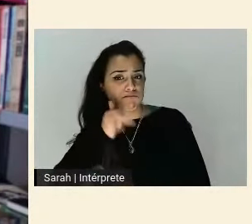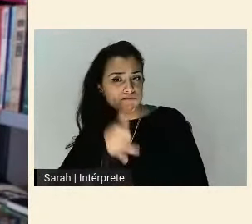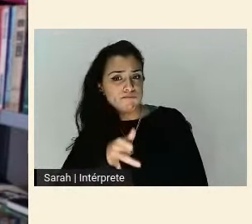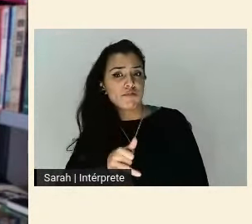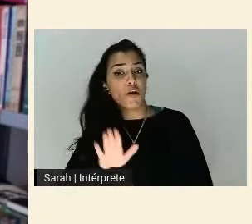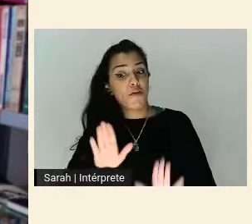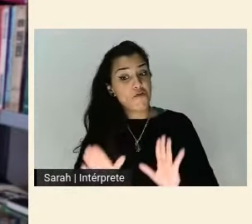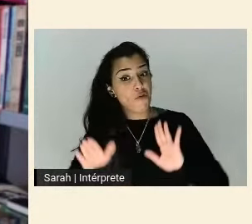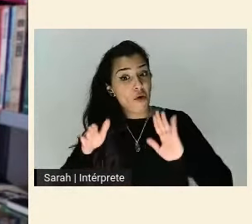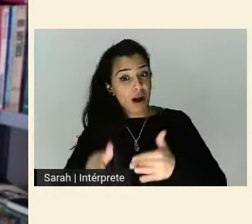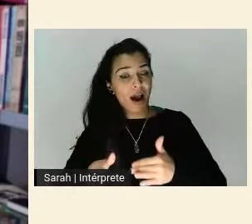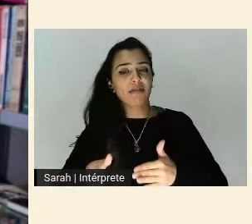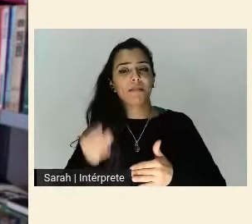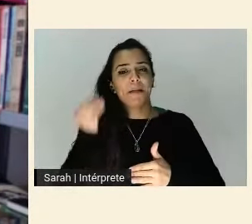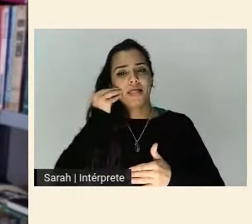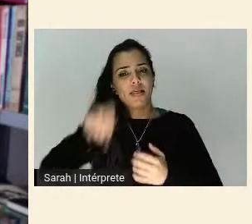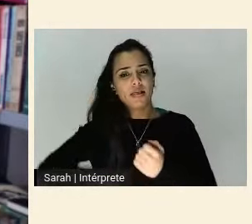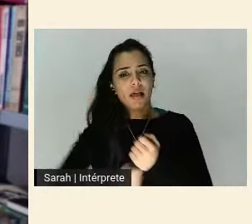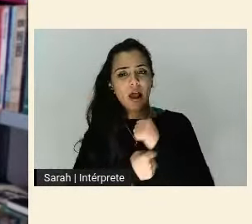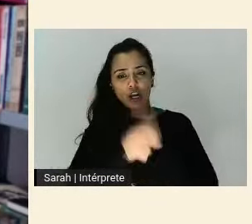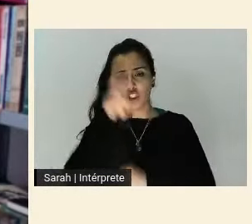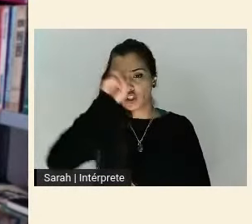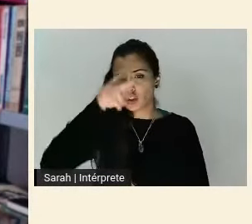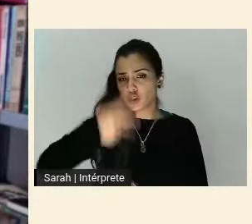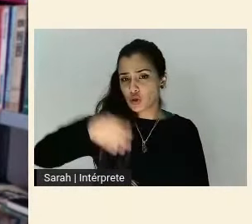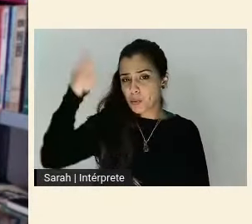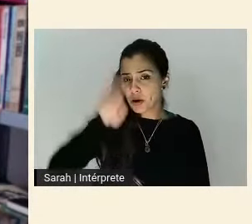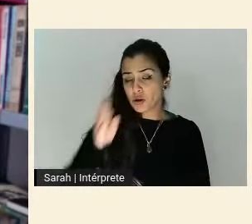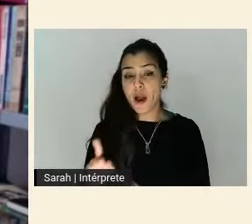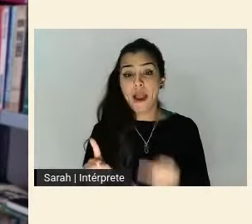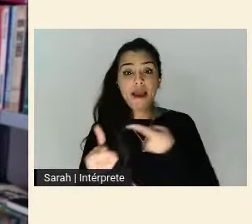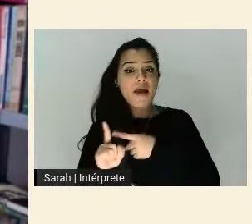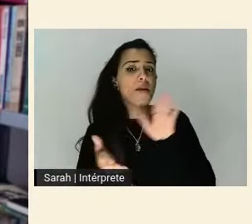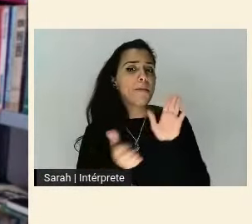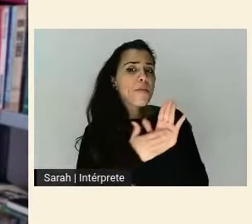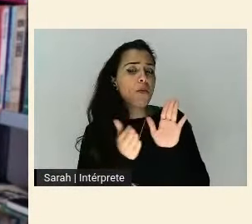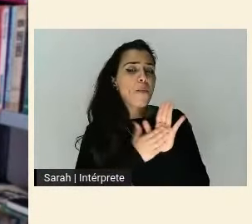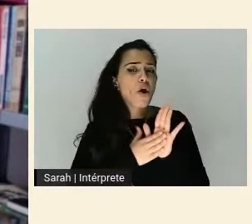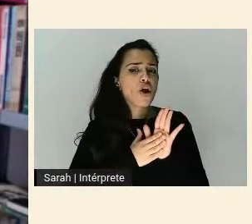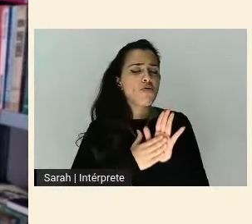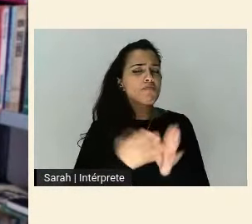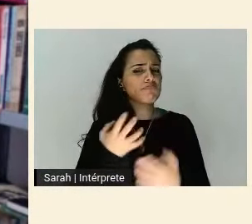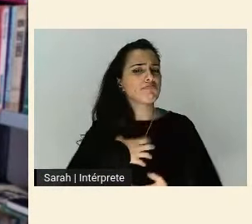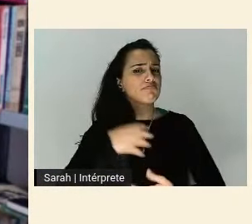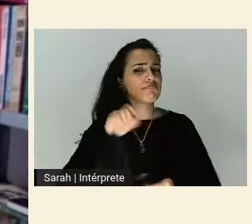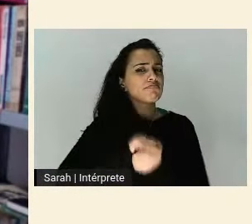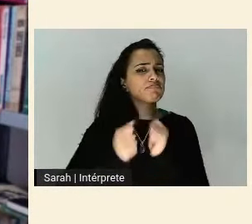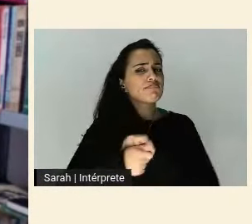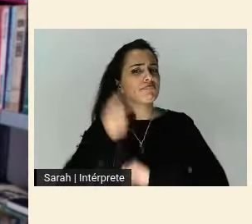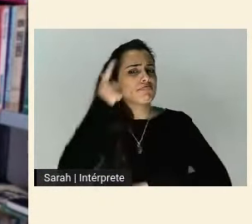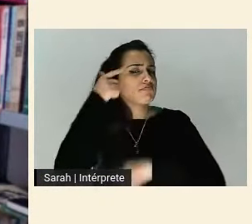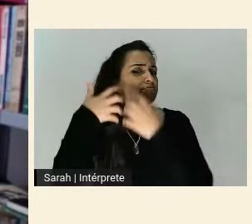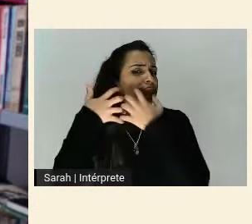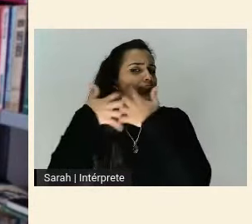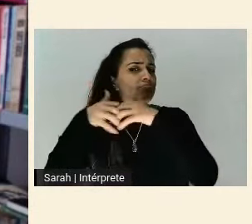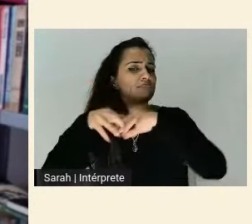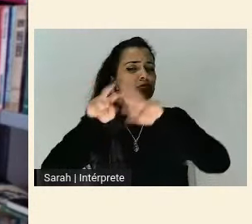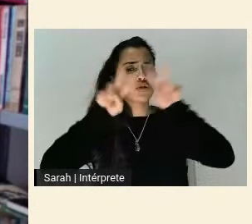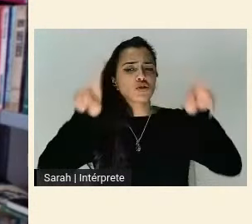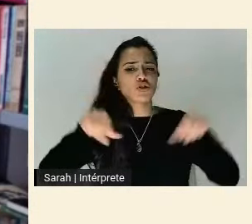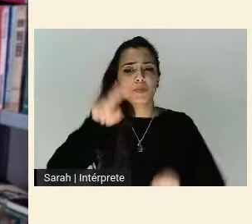do Brasil. Ele propõe uma interpretação da história do Brasil profundamente vitoriosa.